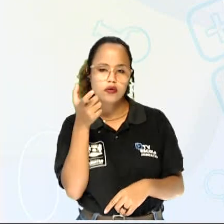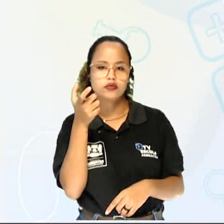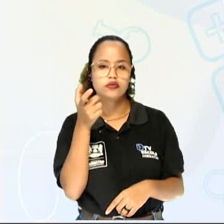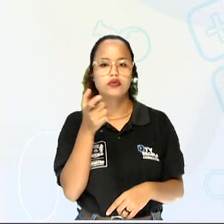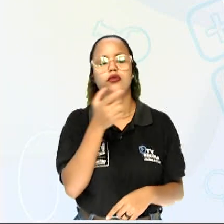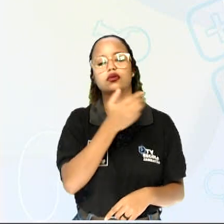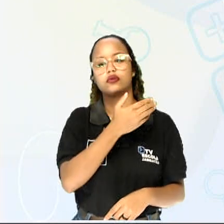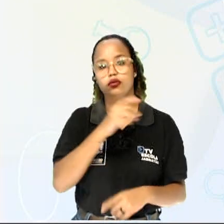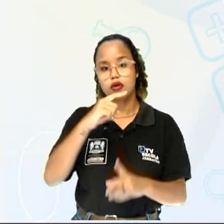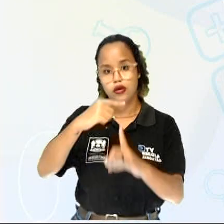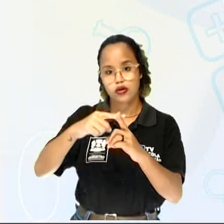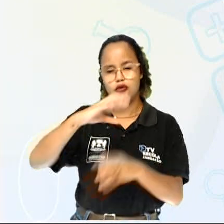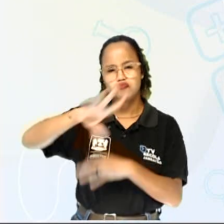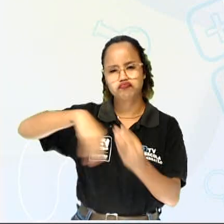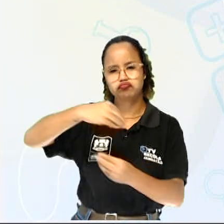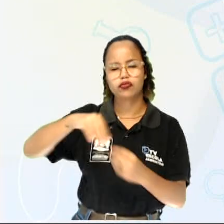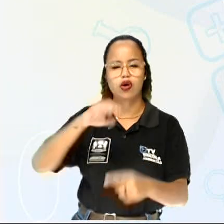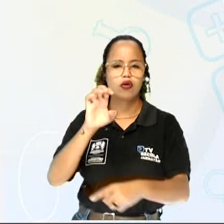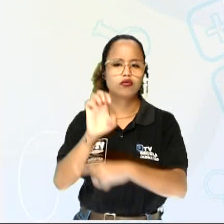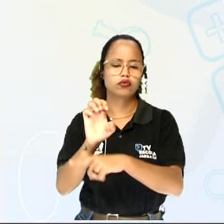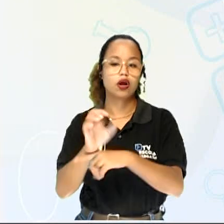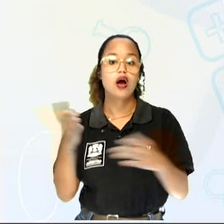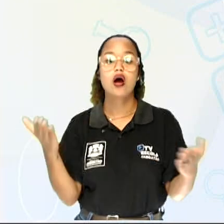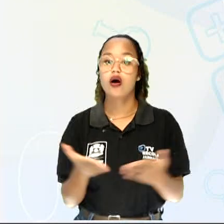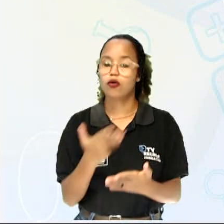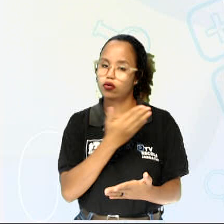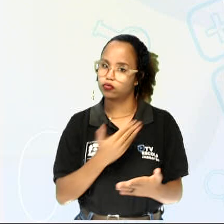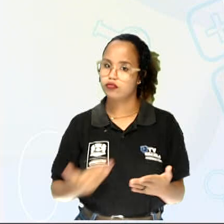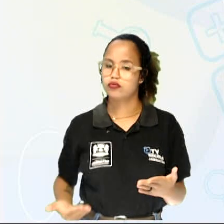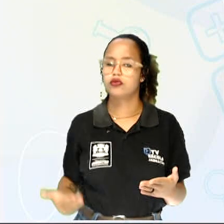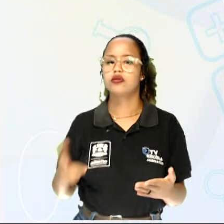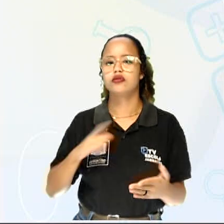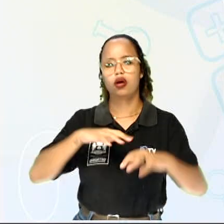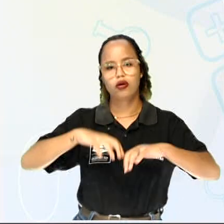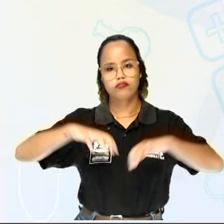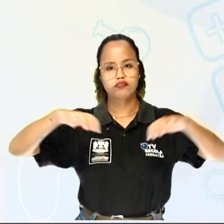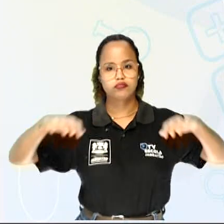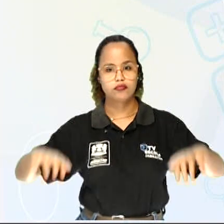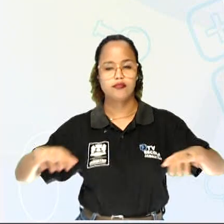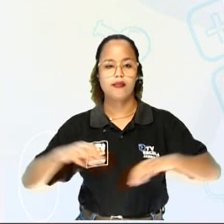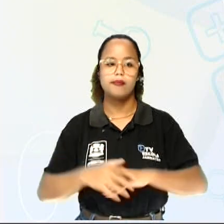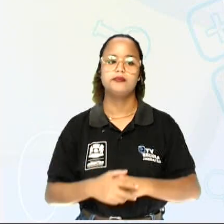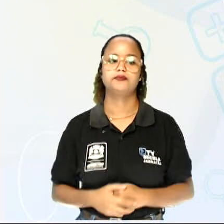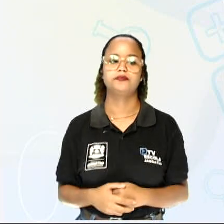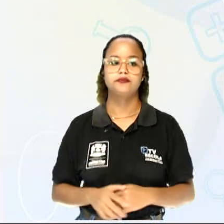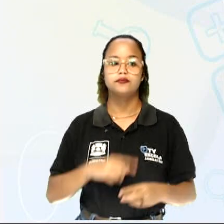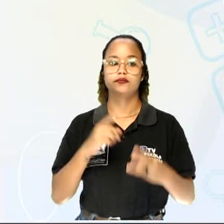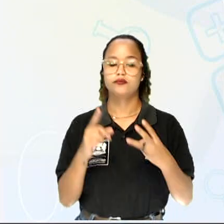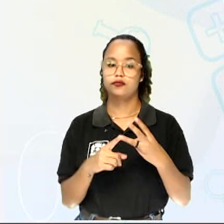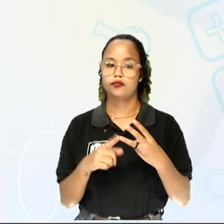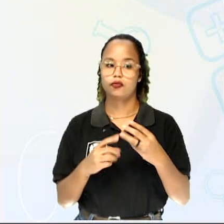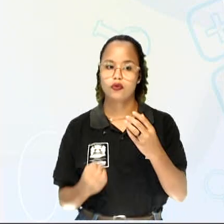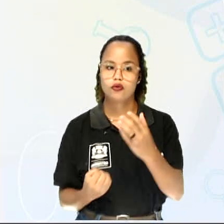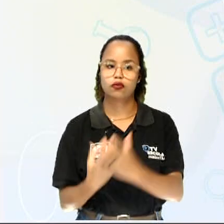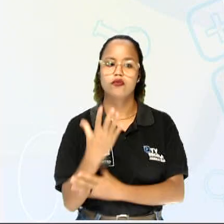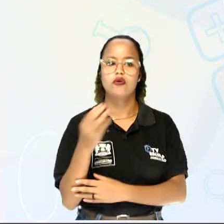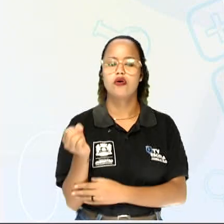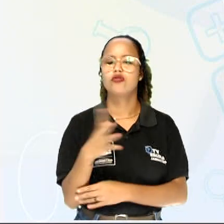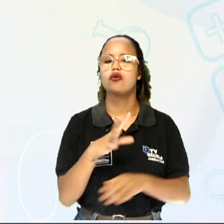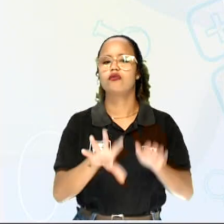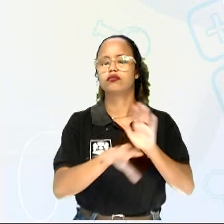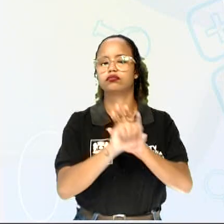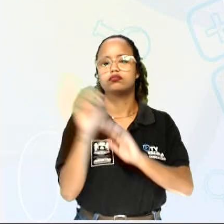interesse do Estado. Agora, na república, há a separação desses interesses. Terceiro ponto, criação de